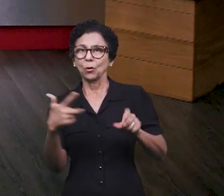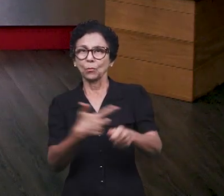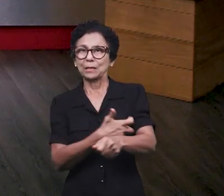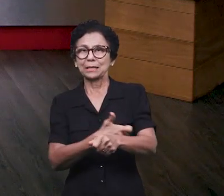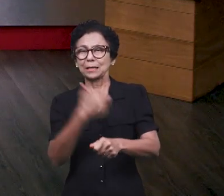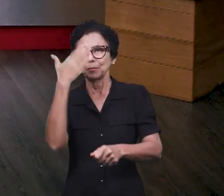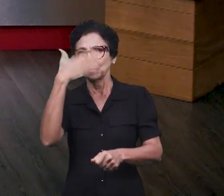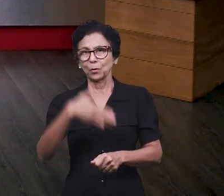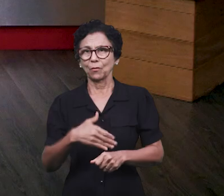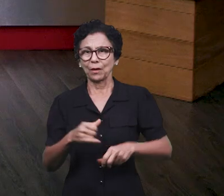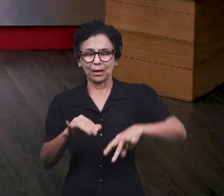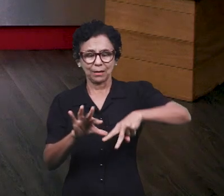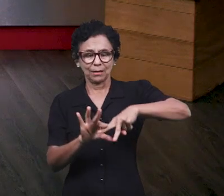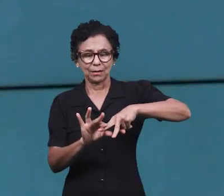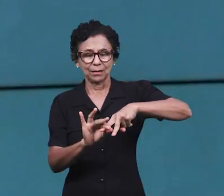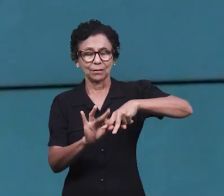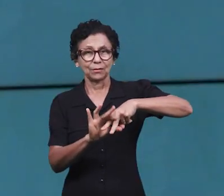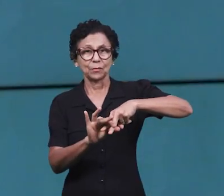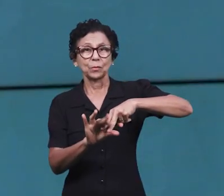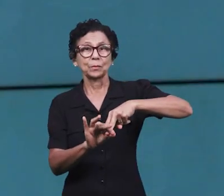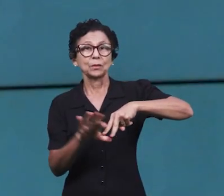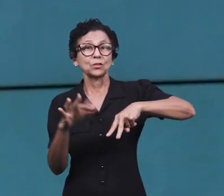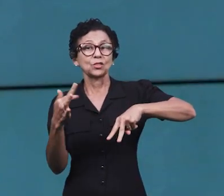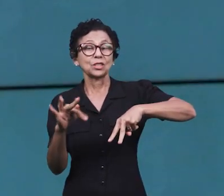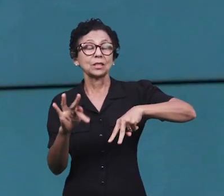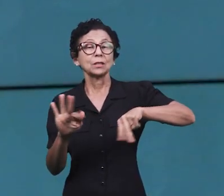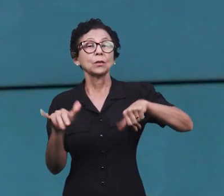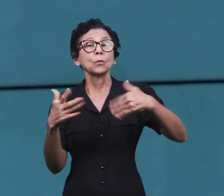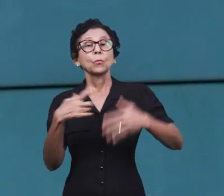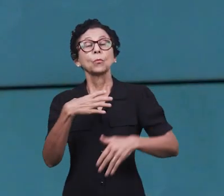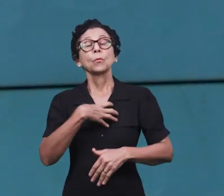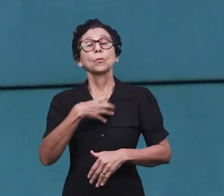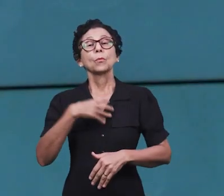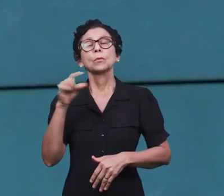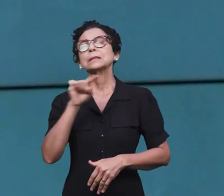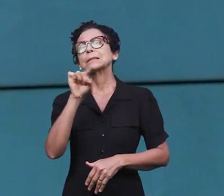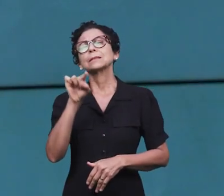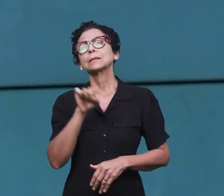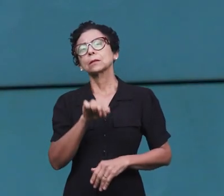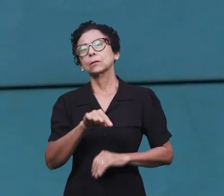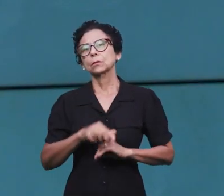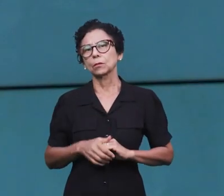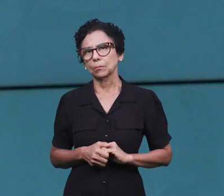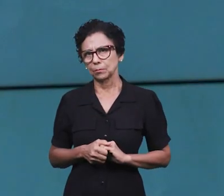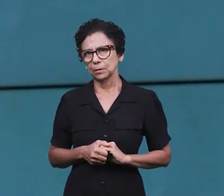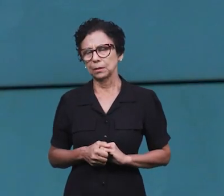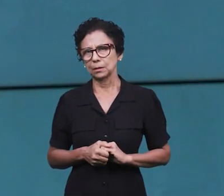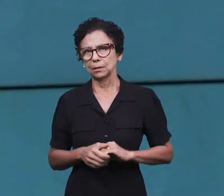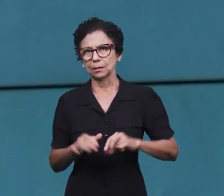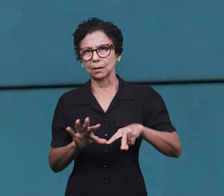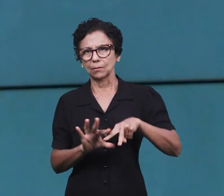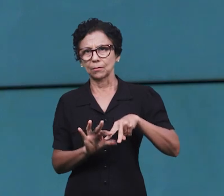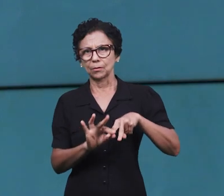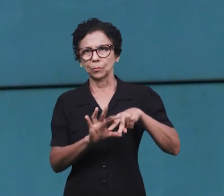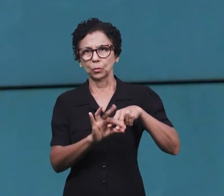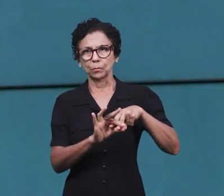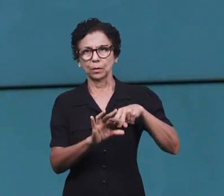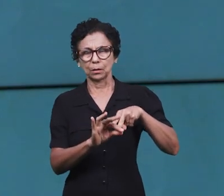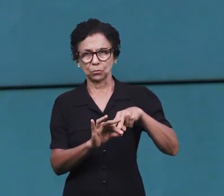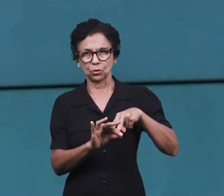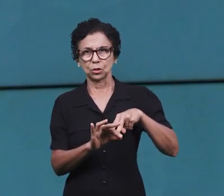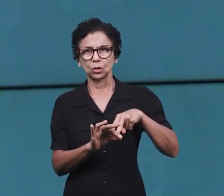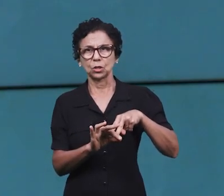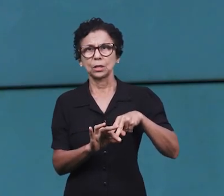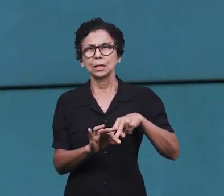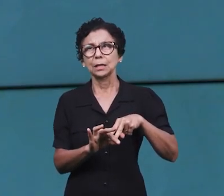isso. E quais seriam os sintomas? Os sintomas mais importantes da fibromialgia é a dor, que